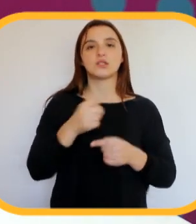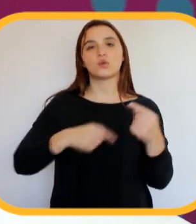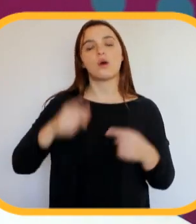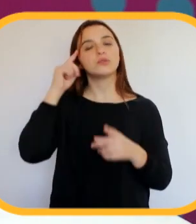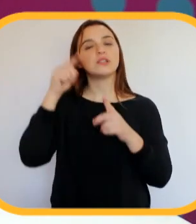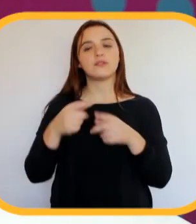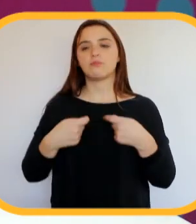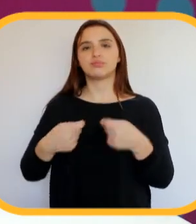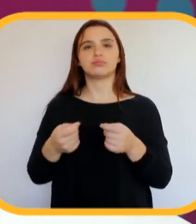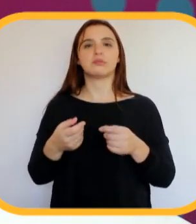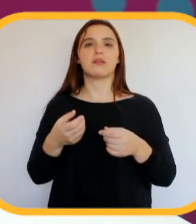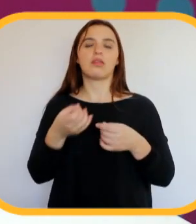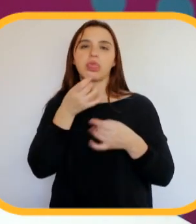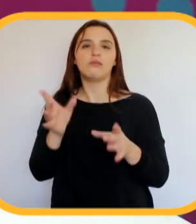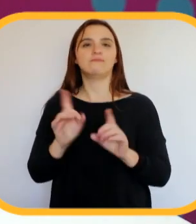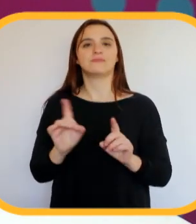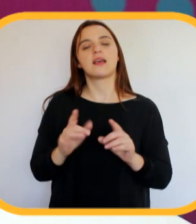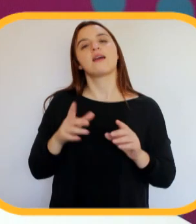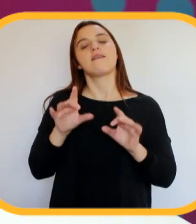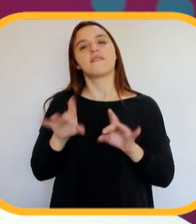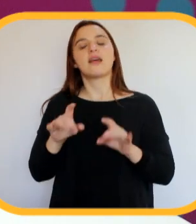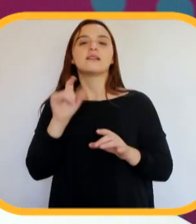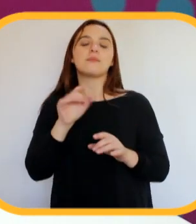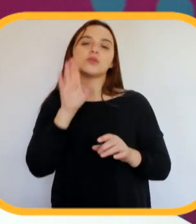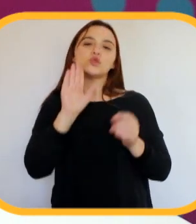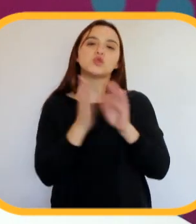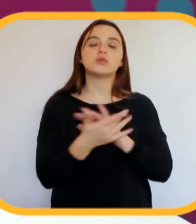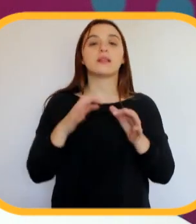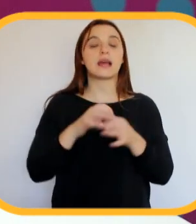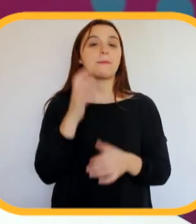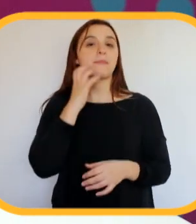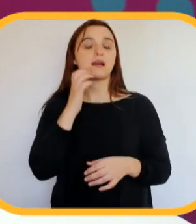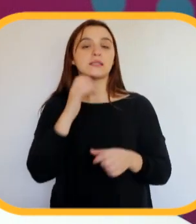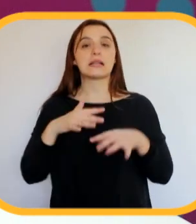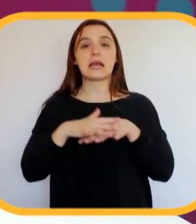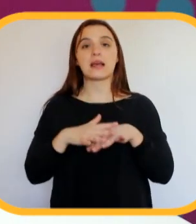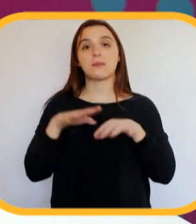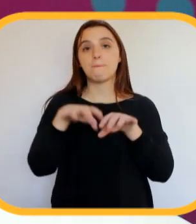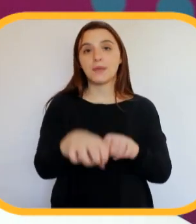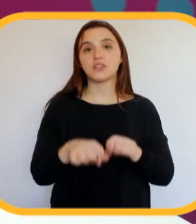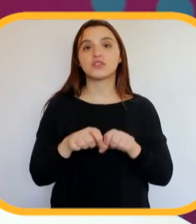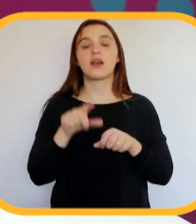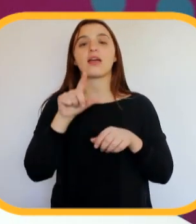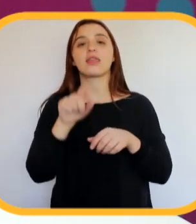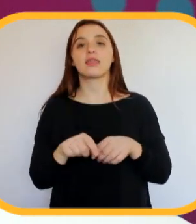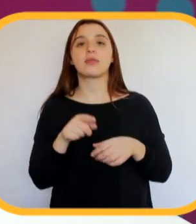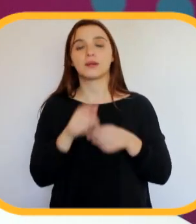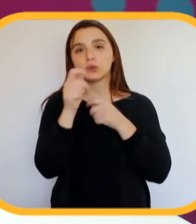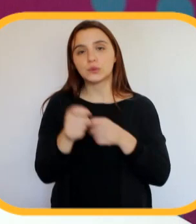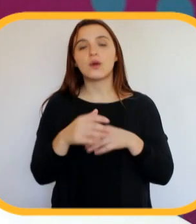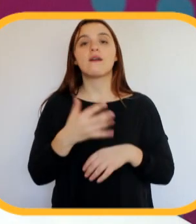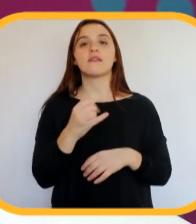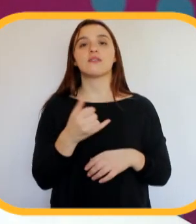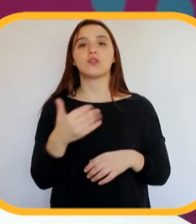visa reduzir o desperdício e a poluição, nomeadamente ao nível dos plásticos usados nas redes de pesca e na aquicultura.